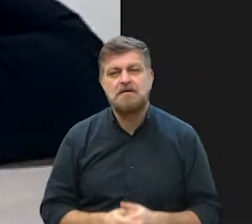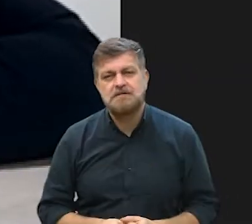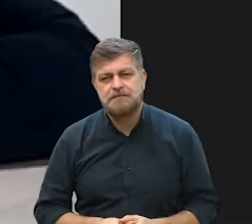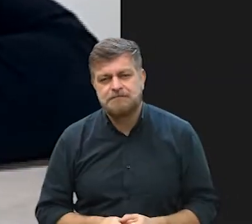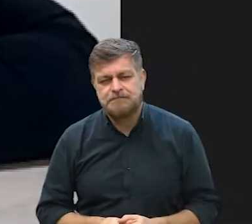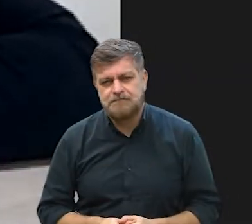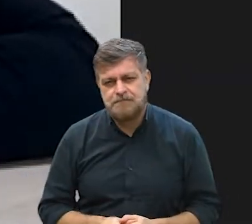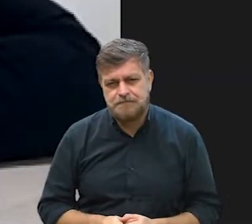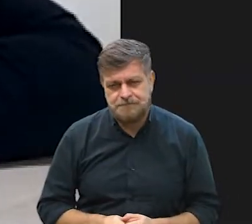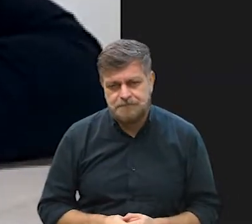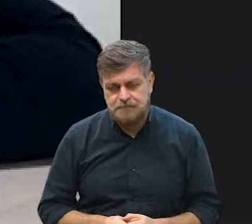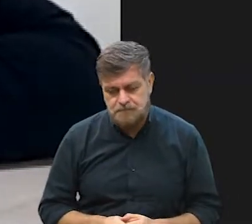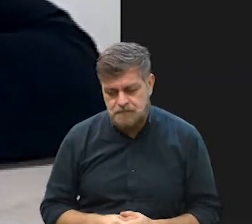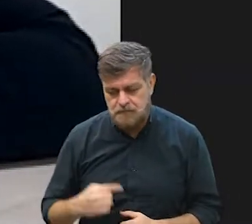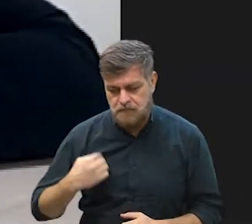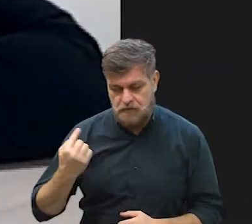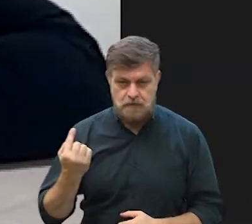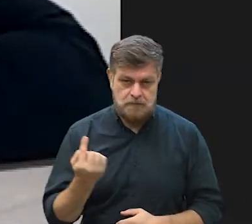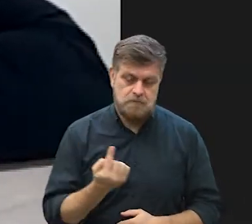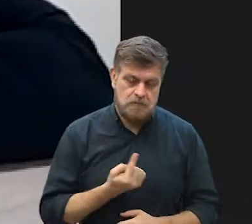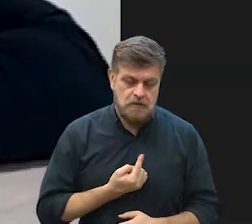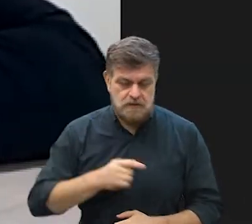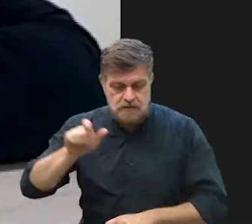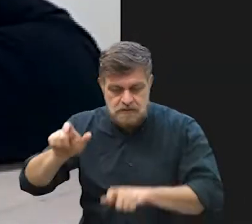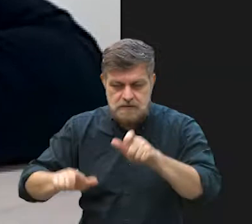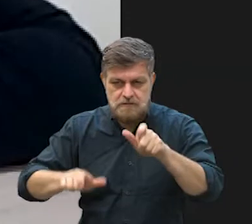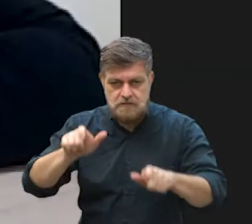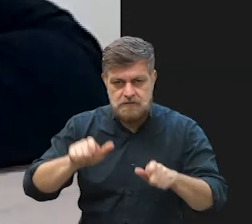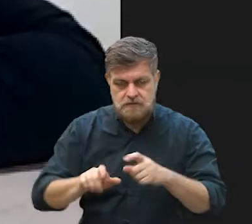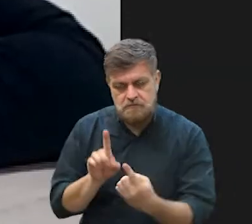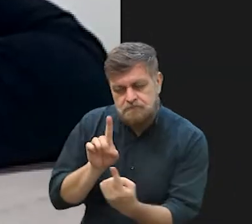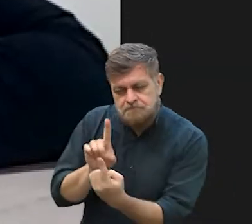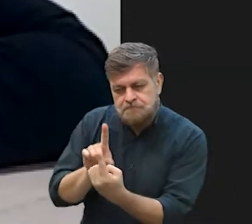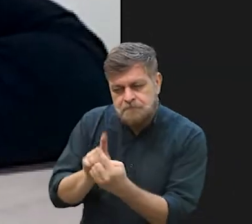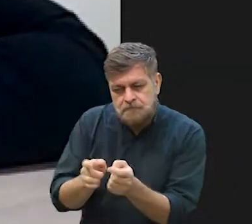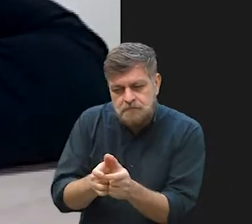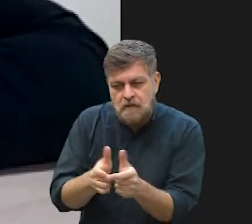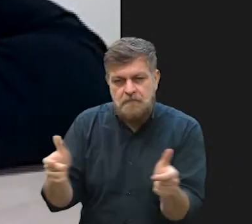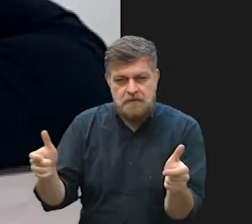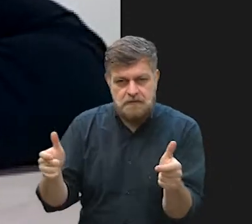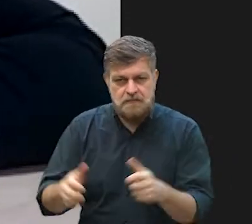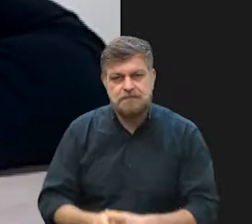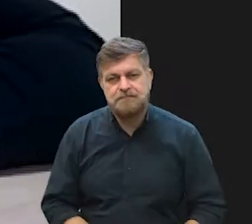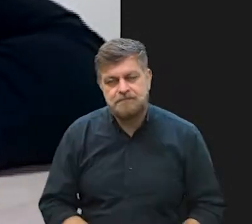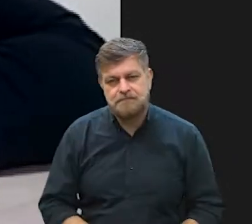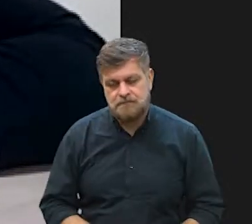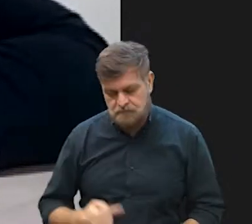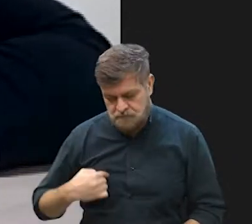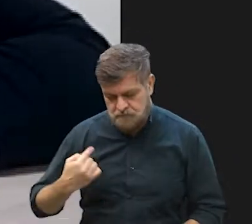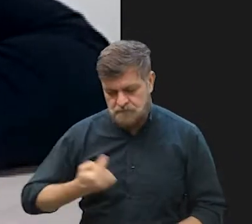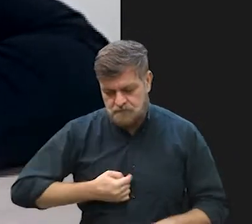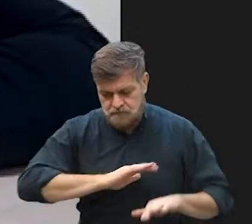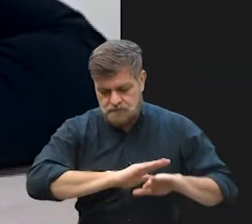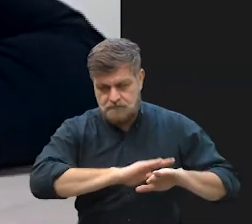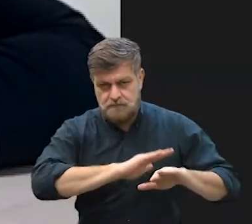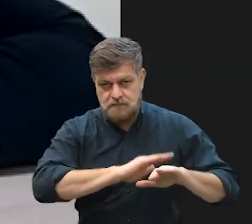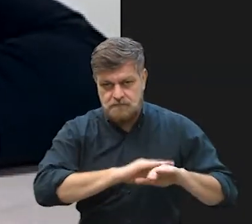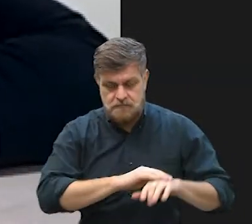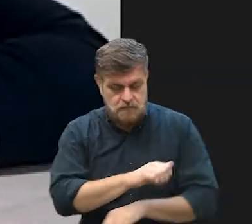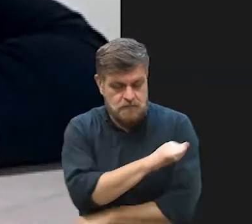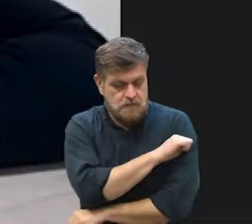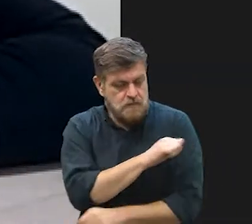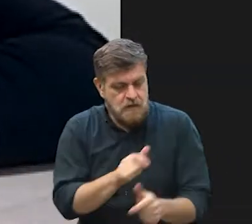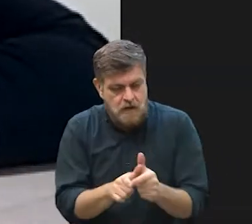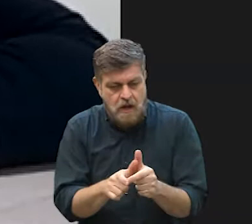emocional. Então, o nosso público mesmo, a maioria tem esse atendimento, é o que a maioria dos